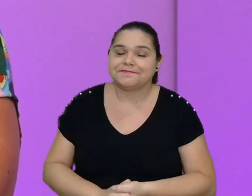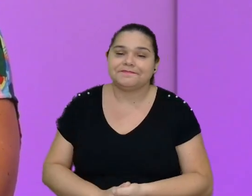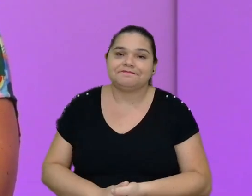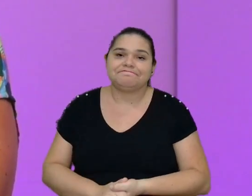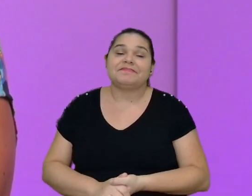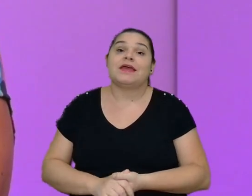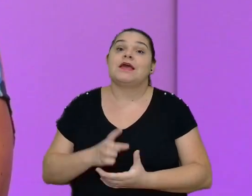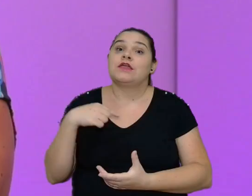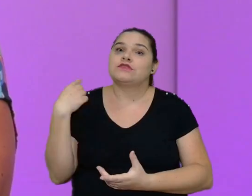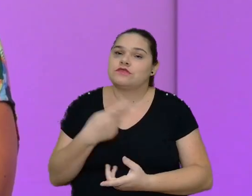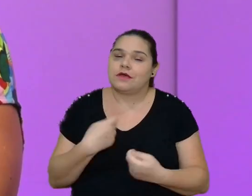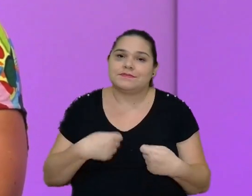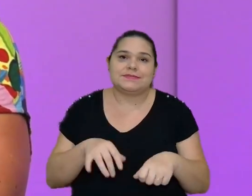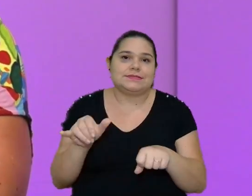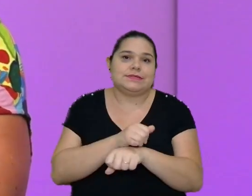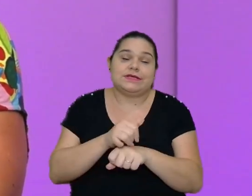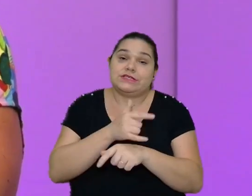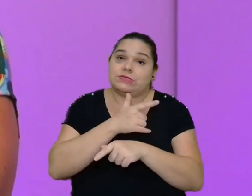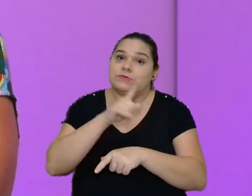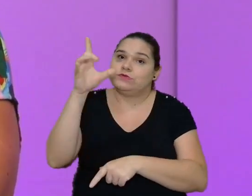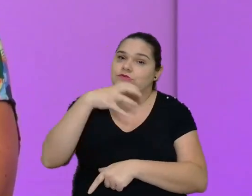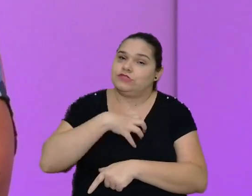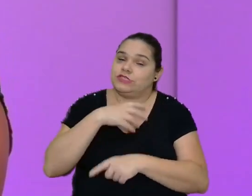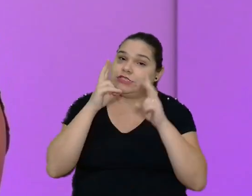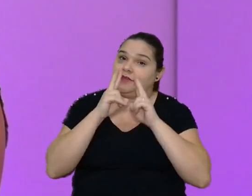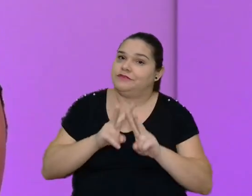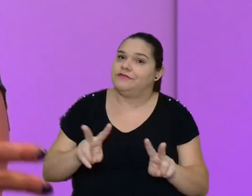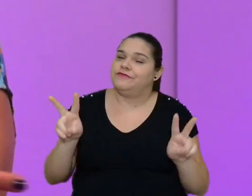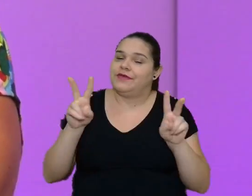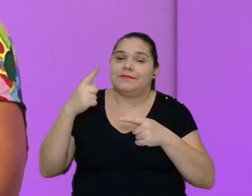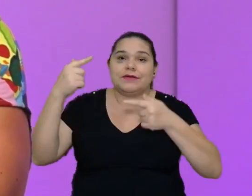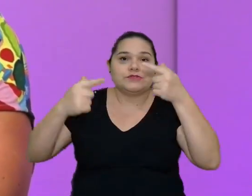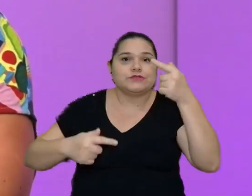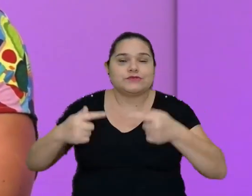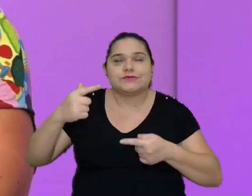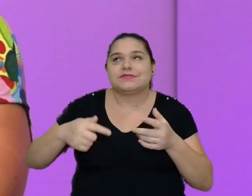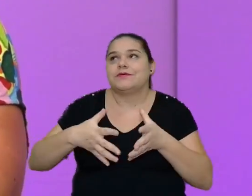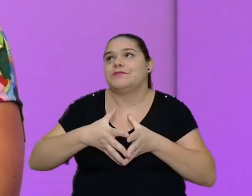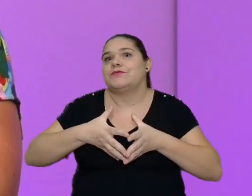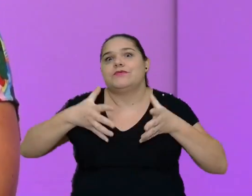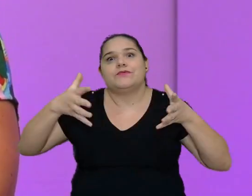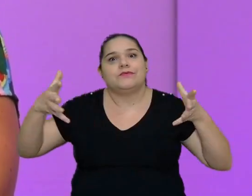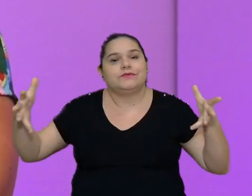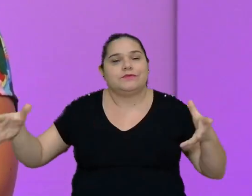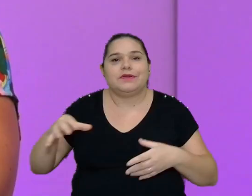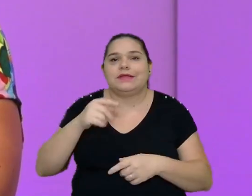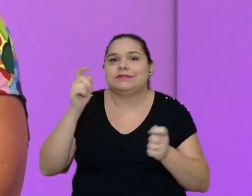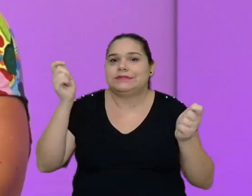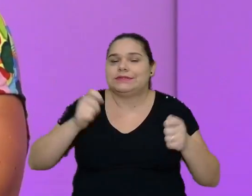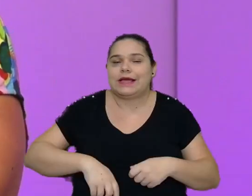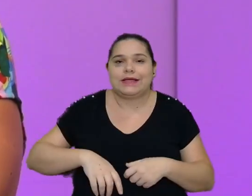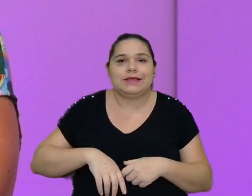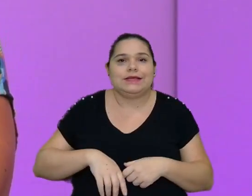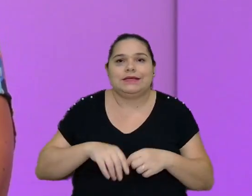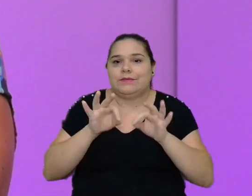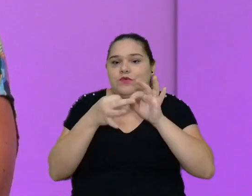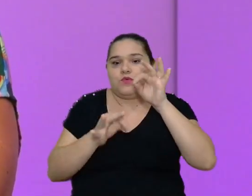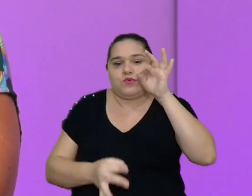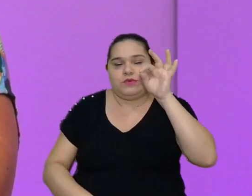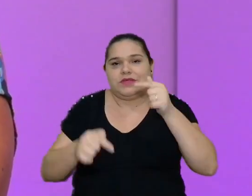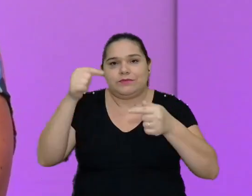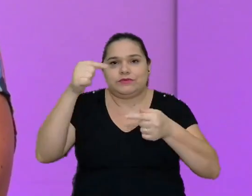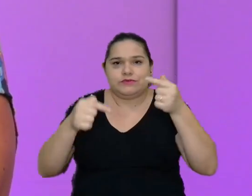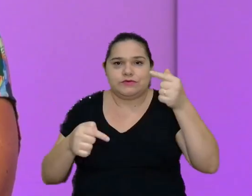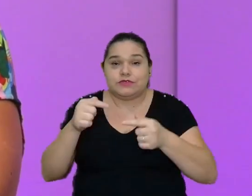de outras formas. Né? Então, eu acho que é uma discussão ampla, isso aqui daria mais uns 10 temas. E a gente precisa falar sobre isso,